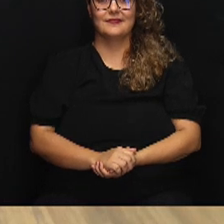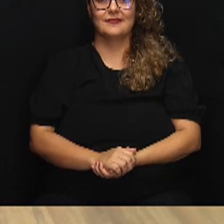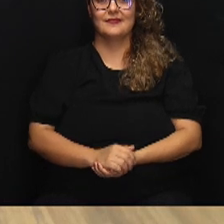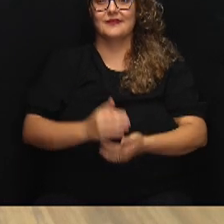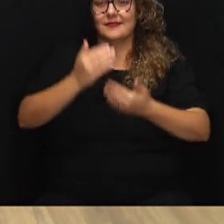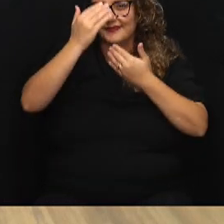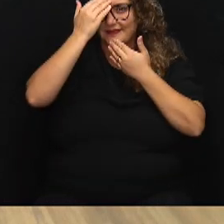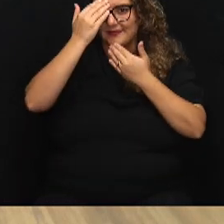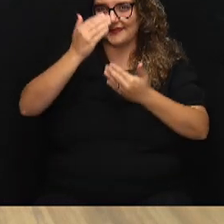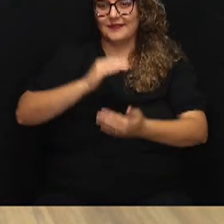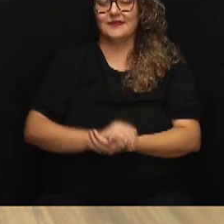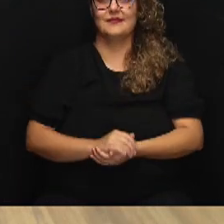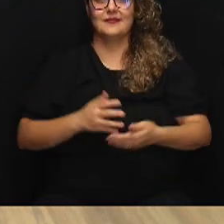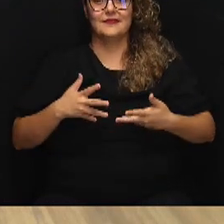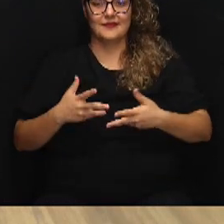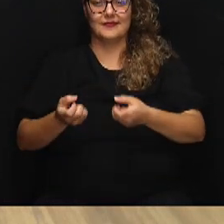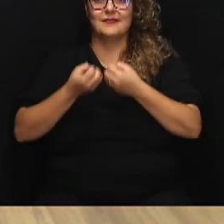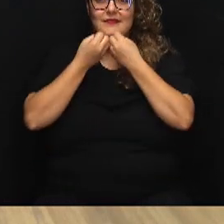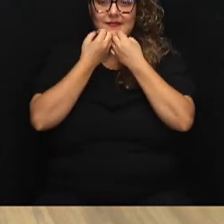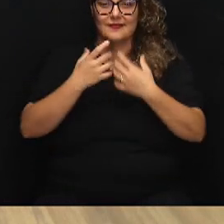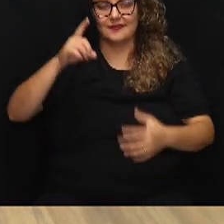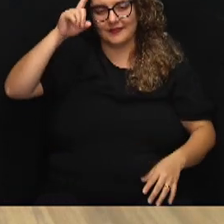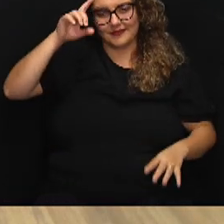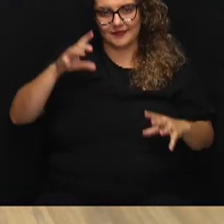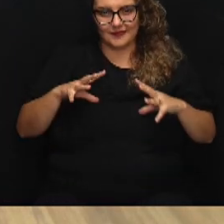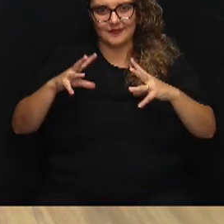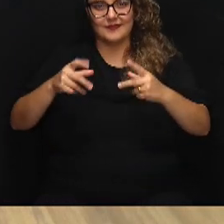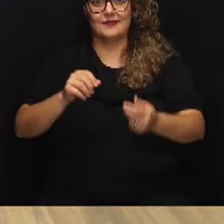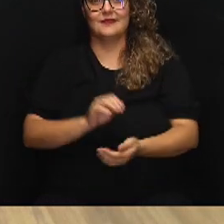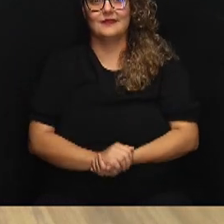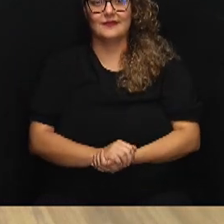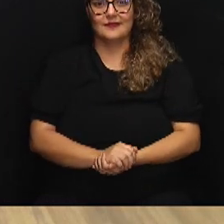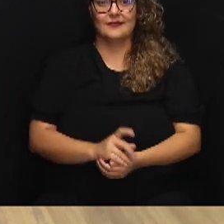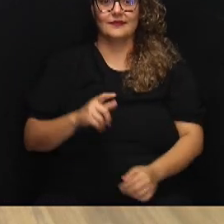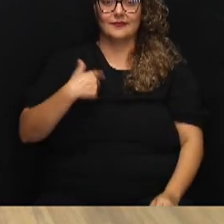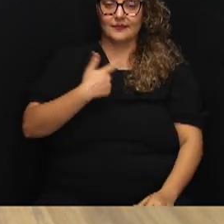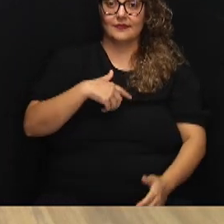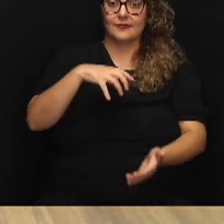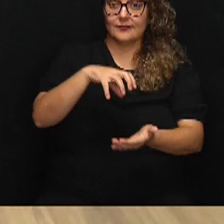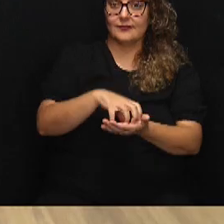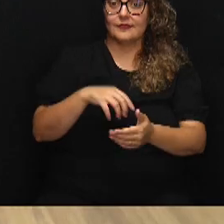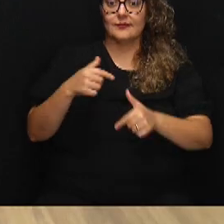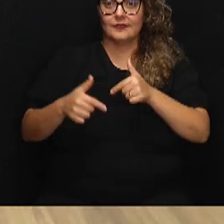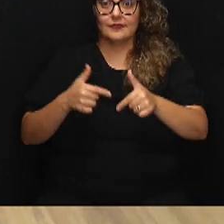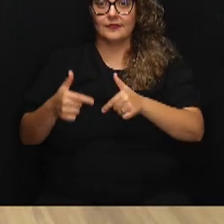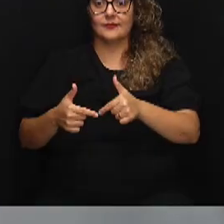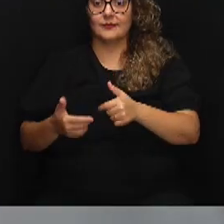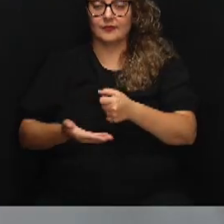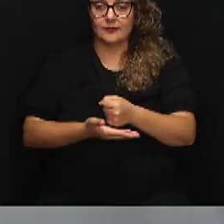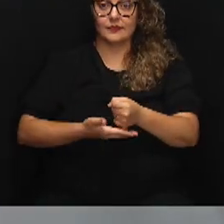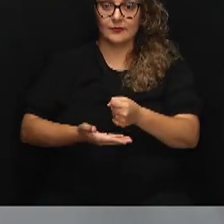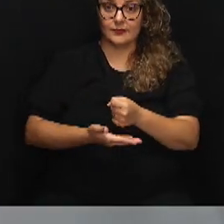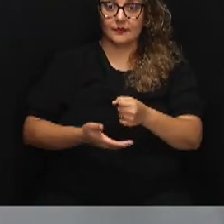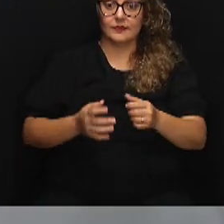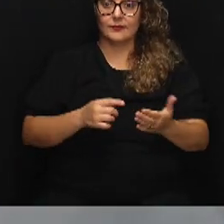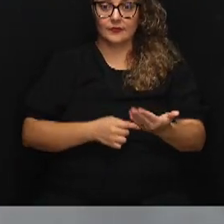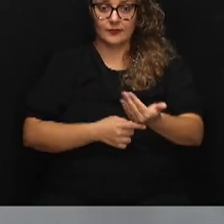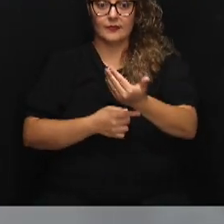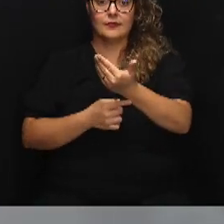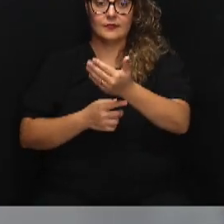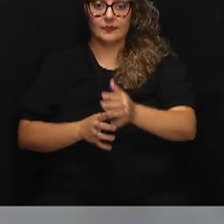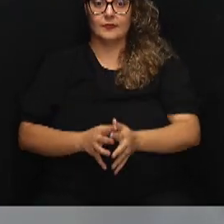Obrigado pelo convite, bom dia a todos. Nosso centro trabalha basicamente com tecnologias